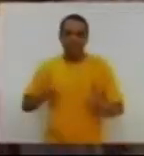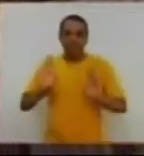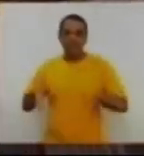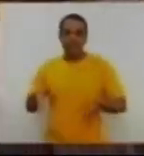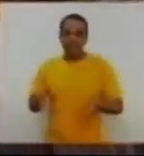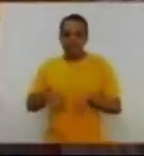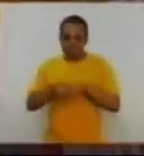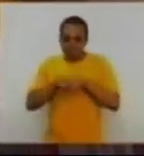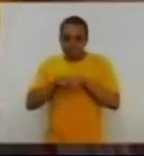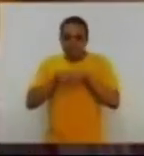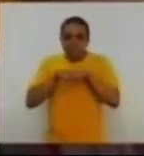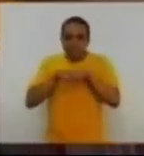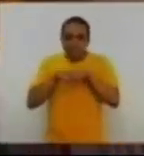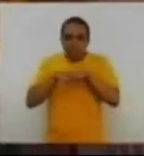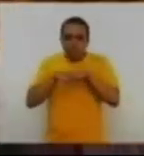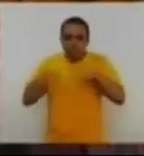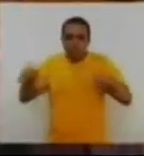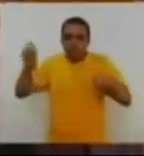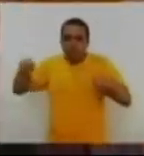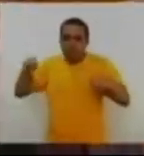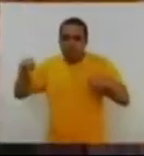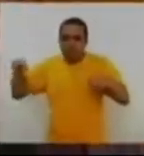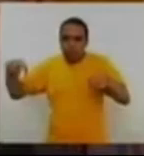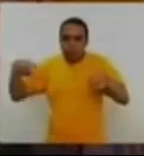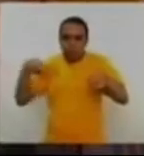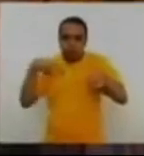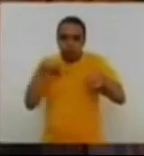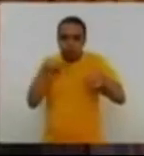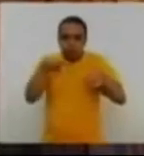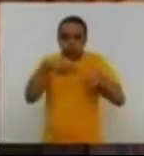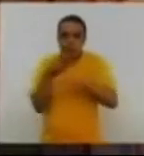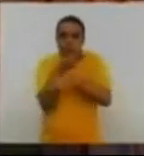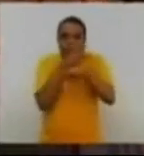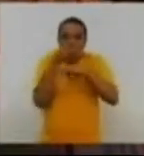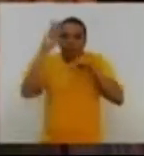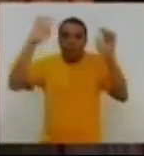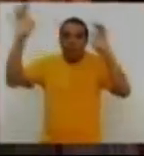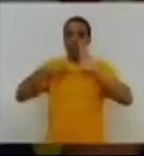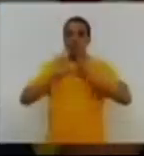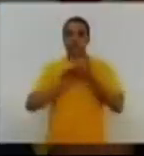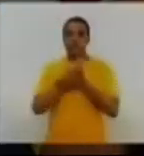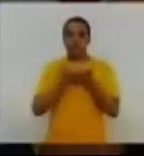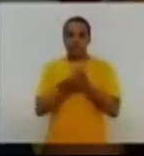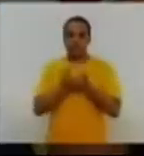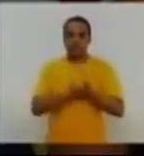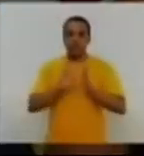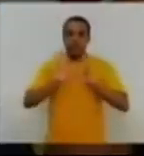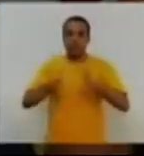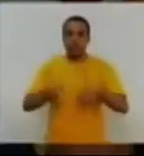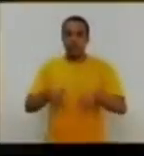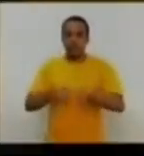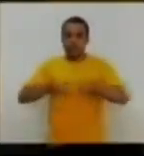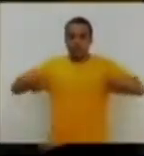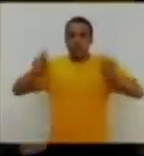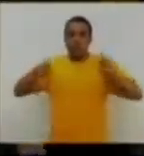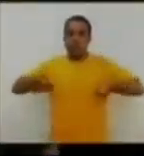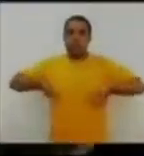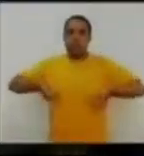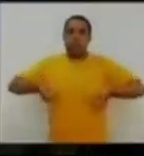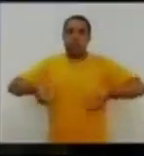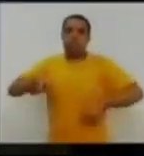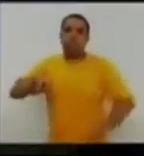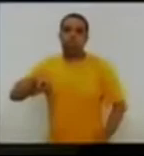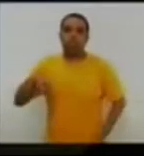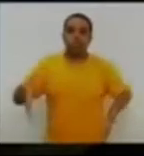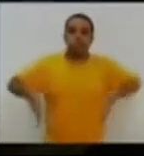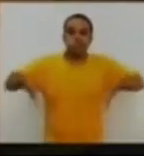Sobre pisos que facilitam o circular das rodas, João segue atrás de suas fantasias. Que é bem amplo, a cadeira dá pra gente circular muito bem com a